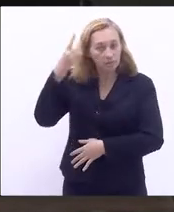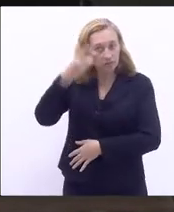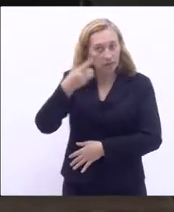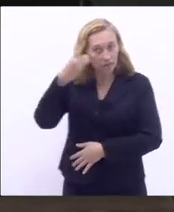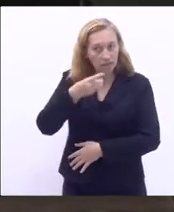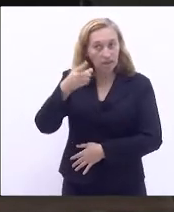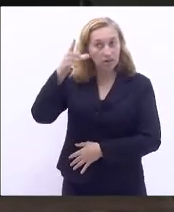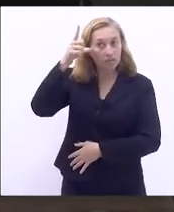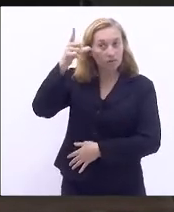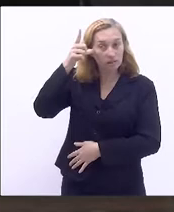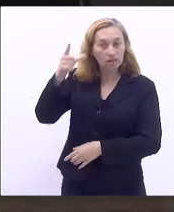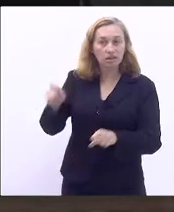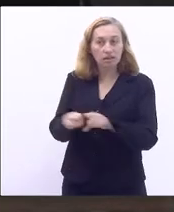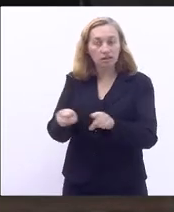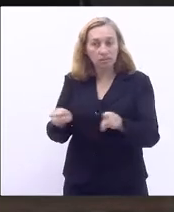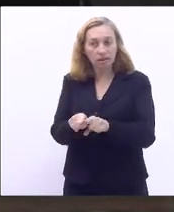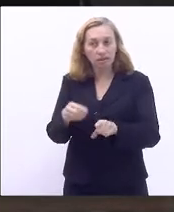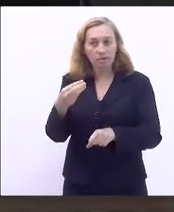do deputado Marcelo Freixo,